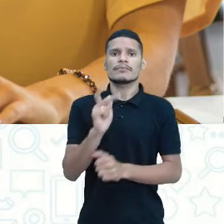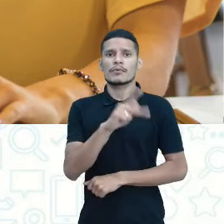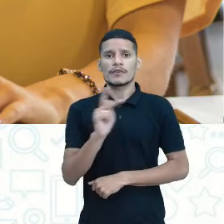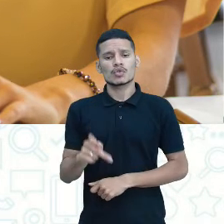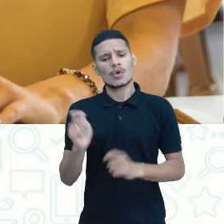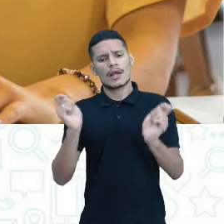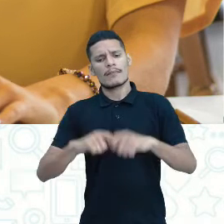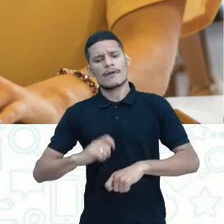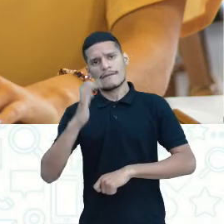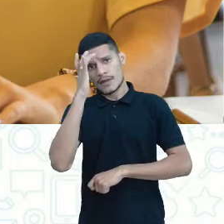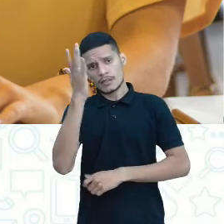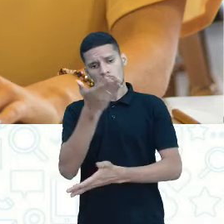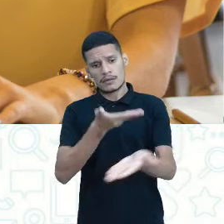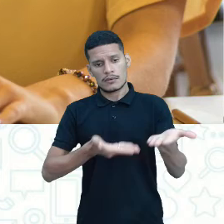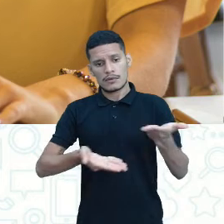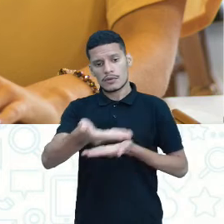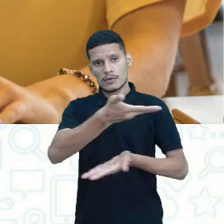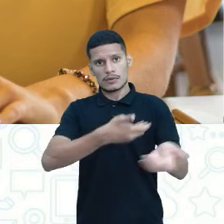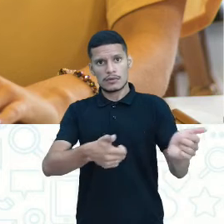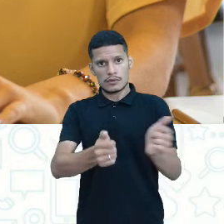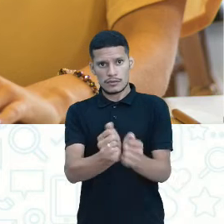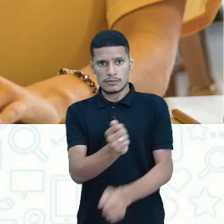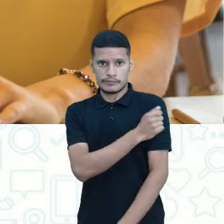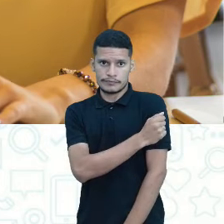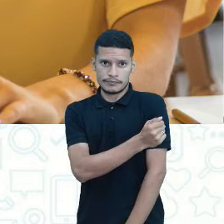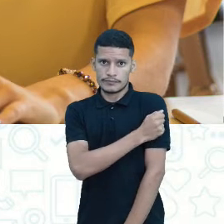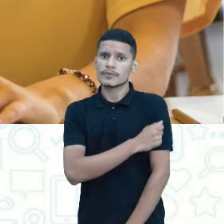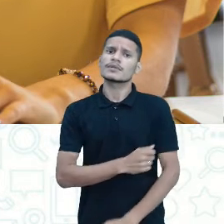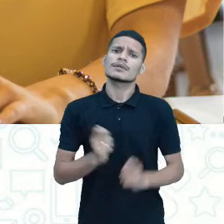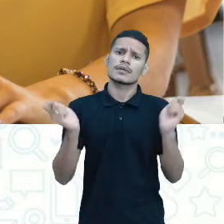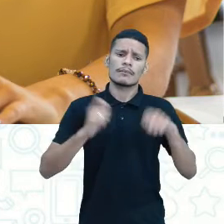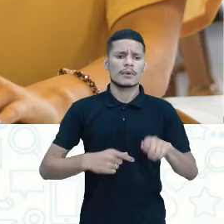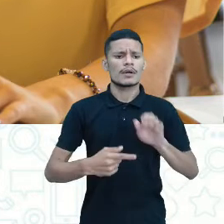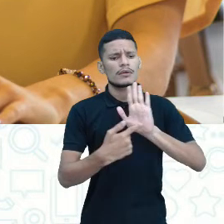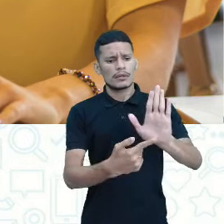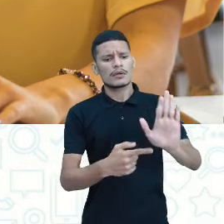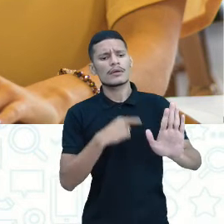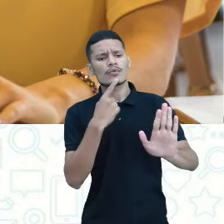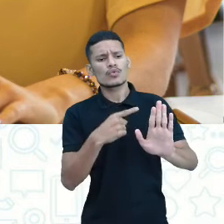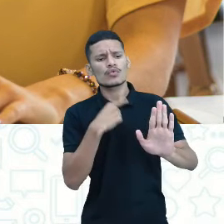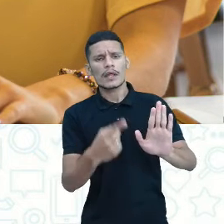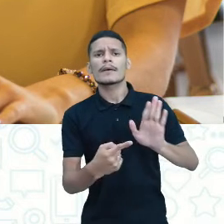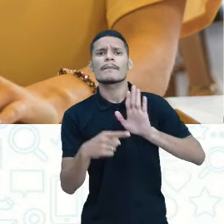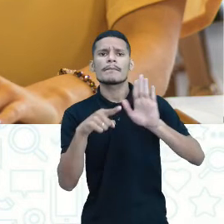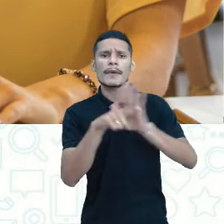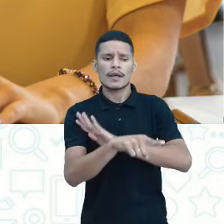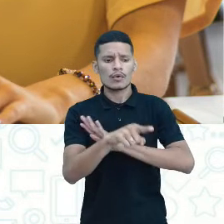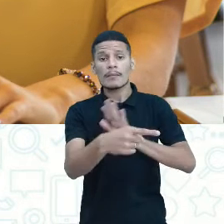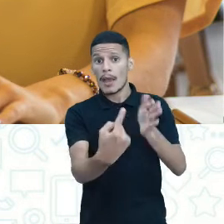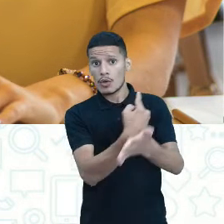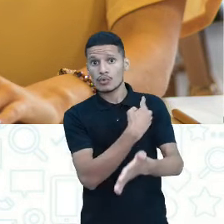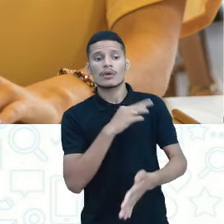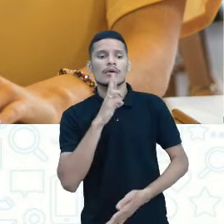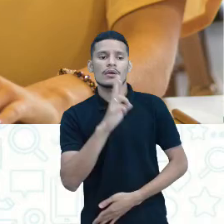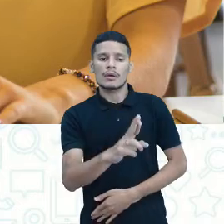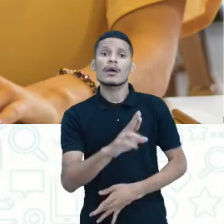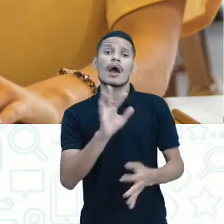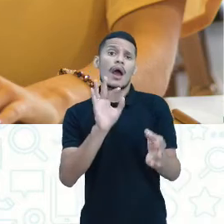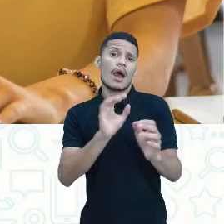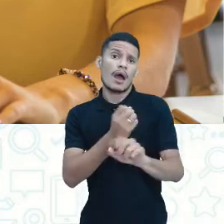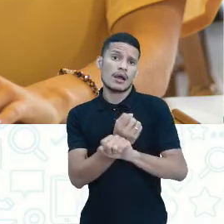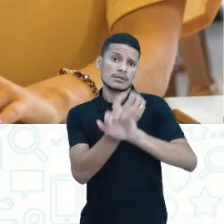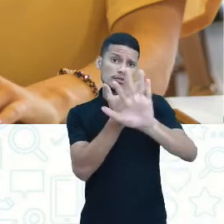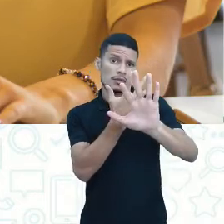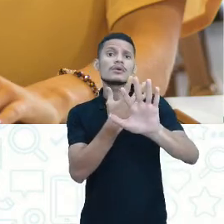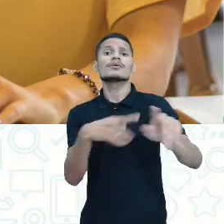quê? Facilita a interação, para que se tire dúvidas e etc. à distância e sincronicamente, ou